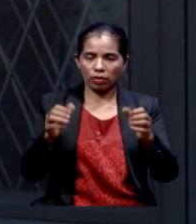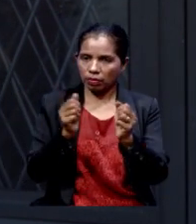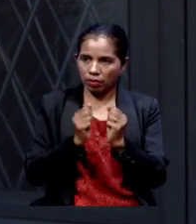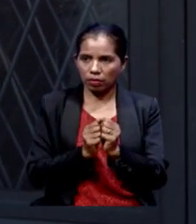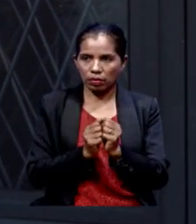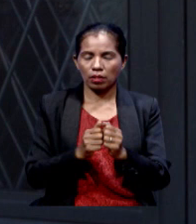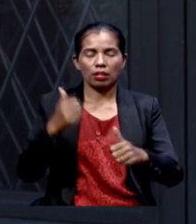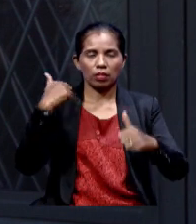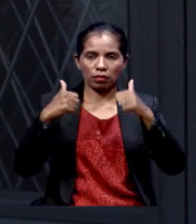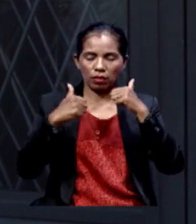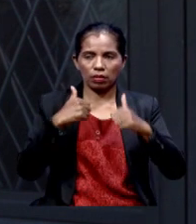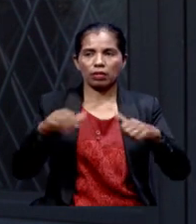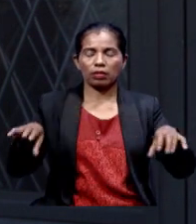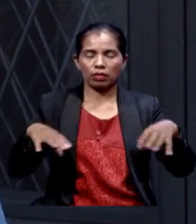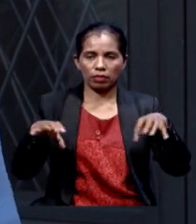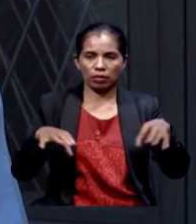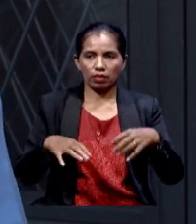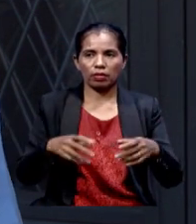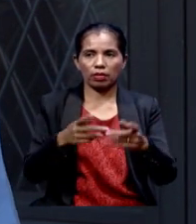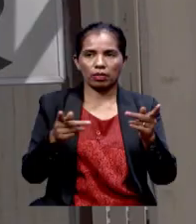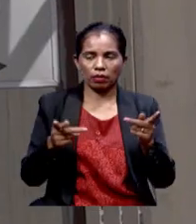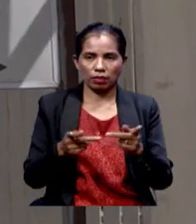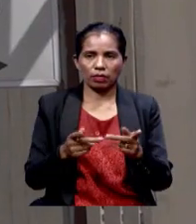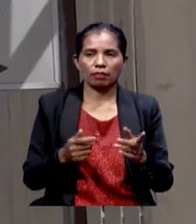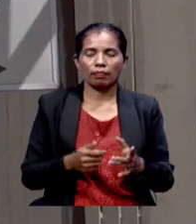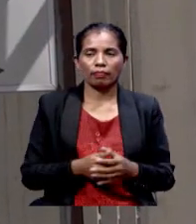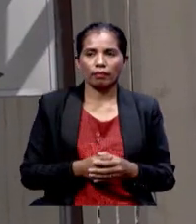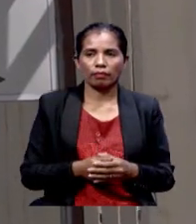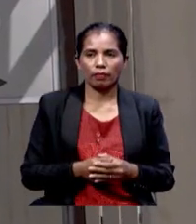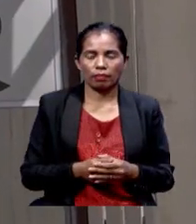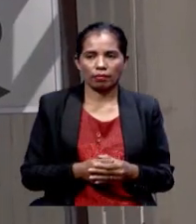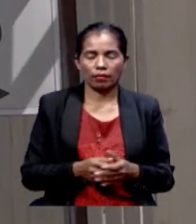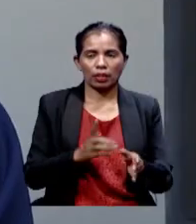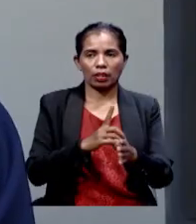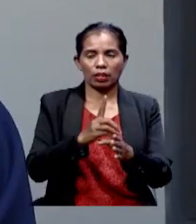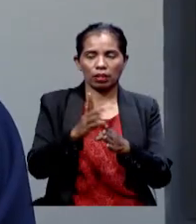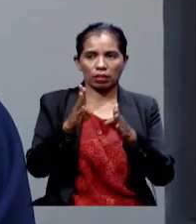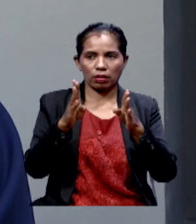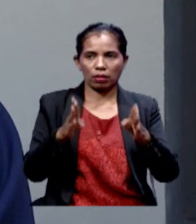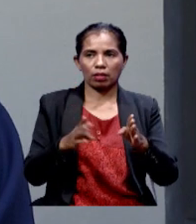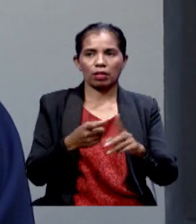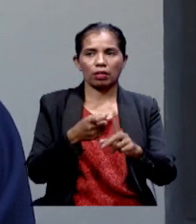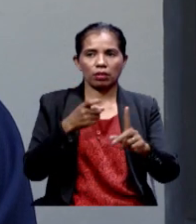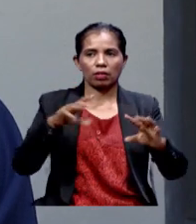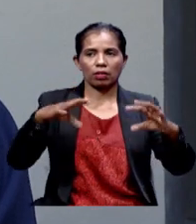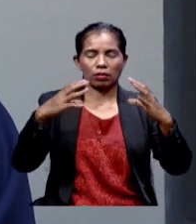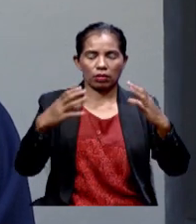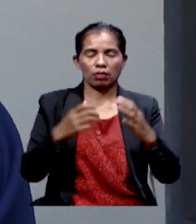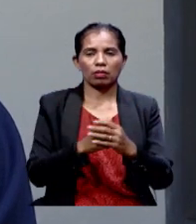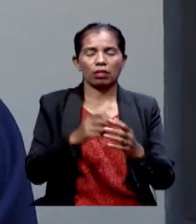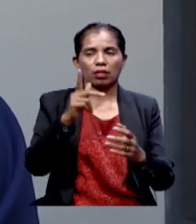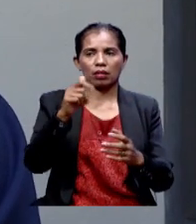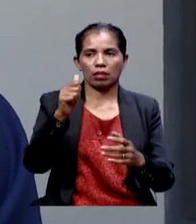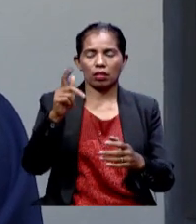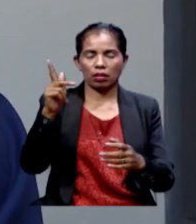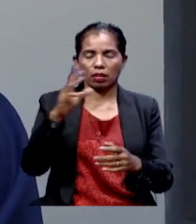coordena atividade de serviço nebeke Fatima Mukbane. Além de diretor-geral da Prevenção Russa e Comissão Anticorrupção,